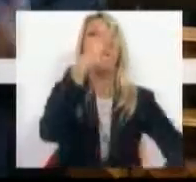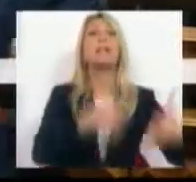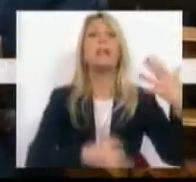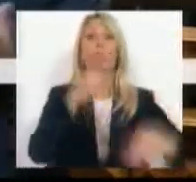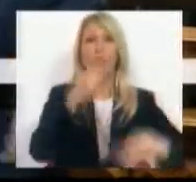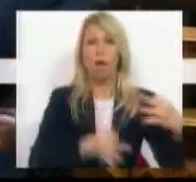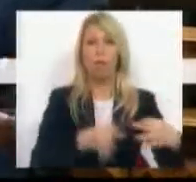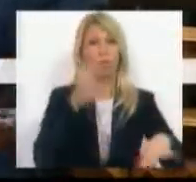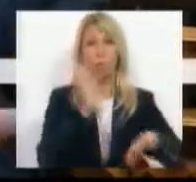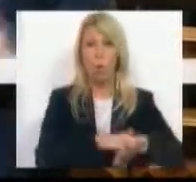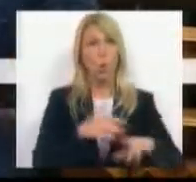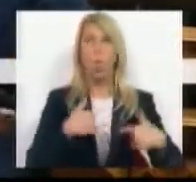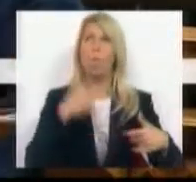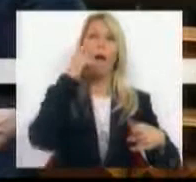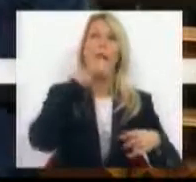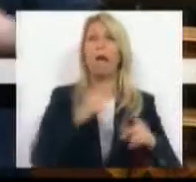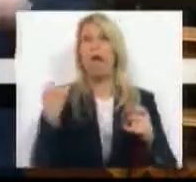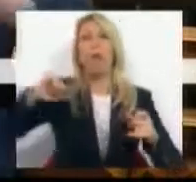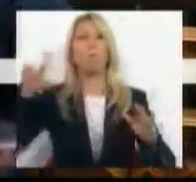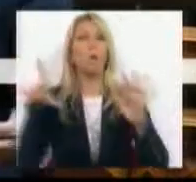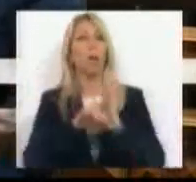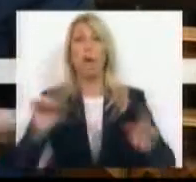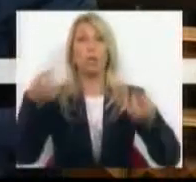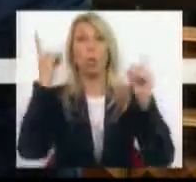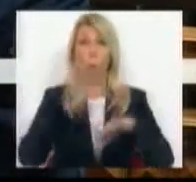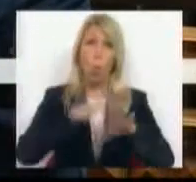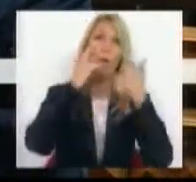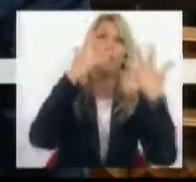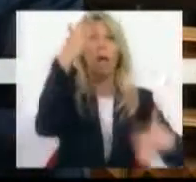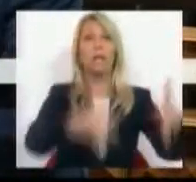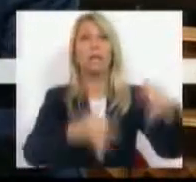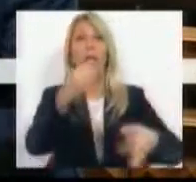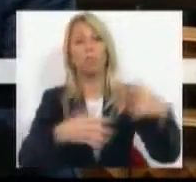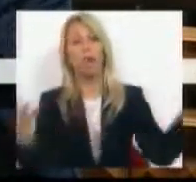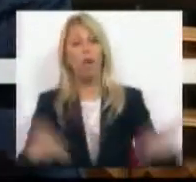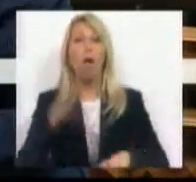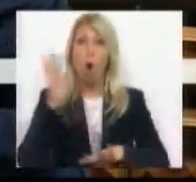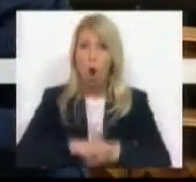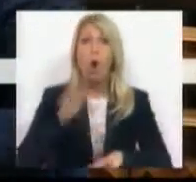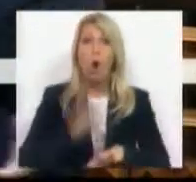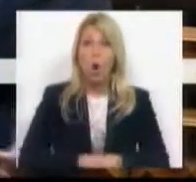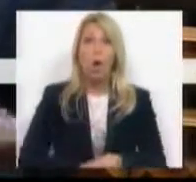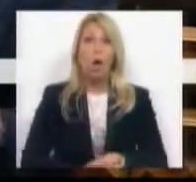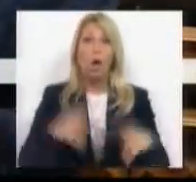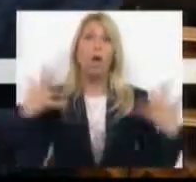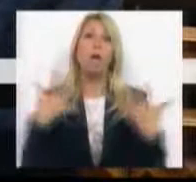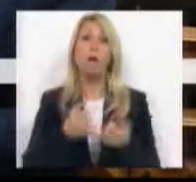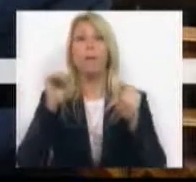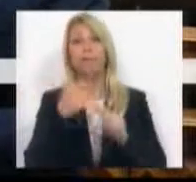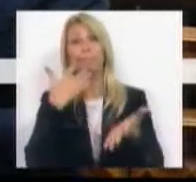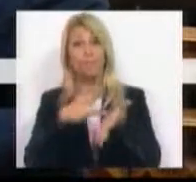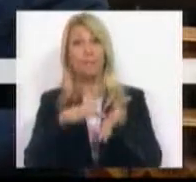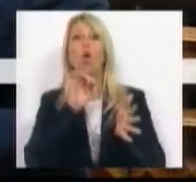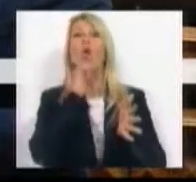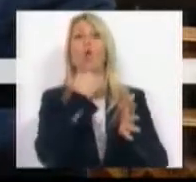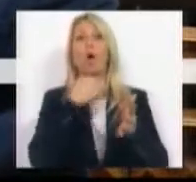quem atuou à margem da lei, a culpa é do Tribunal, a culpa deste acidente é do Código da Estrada.